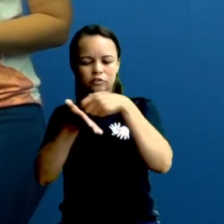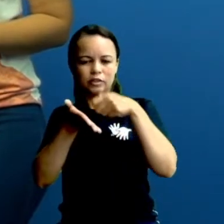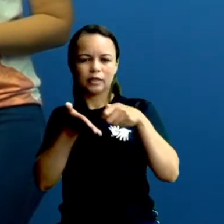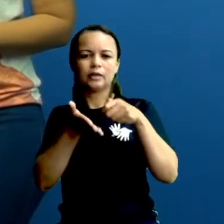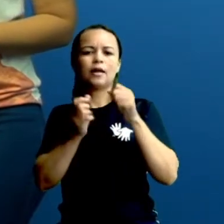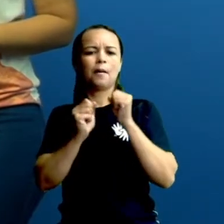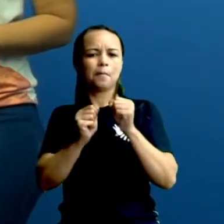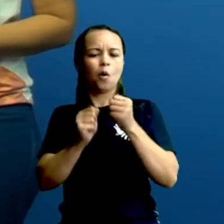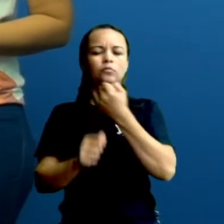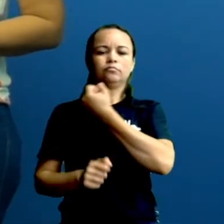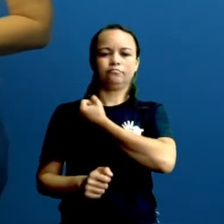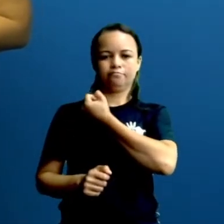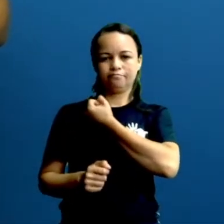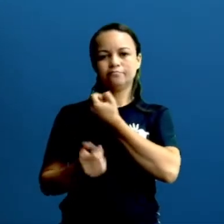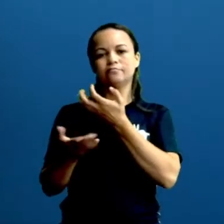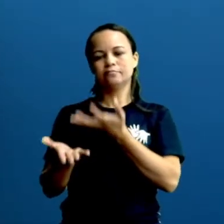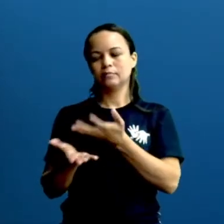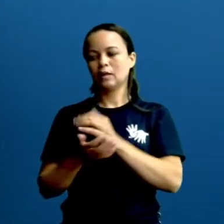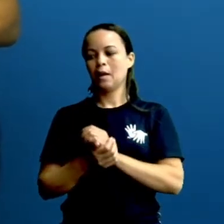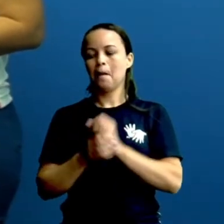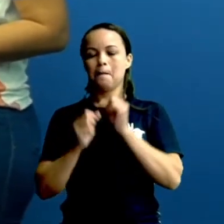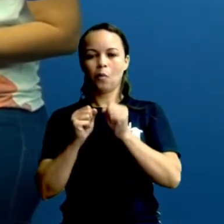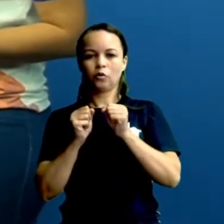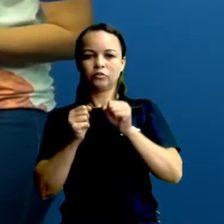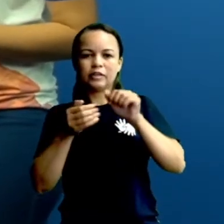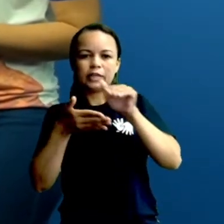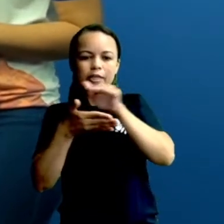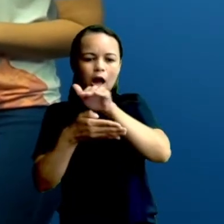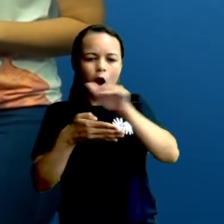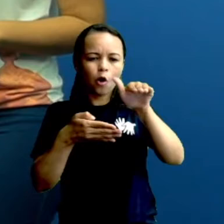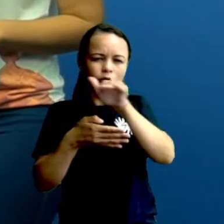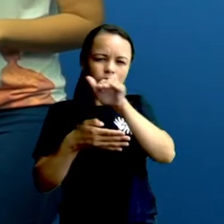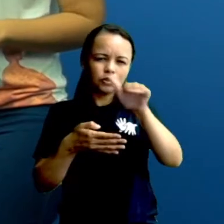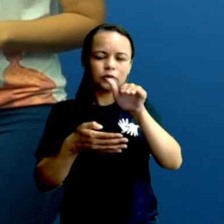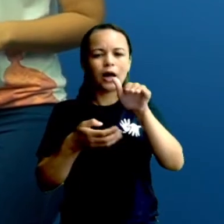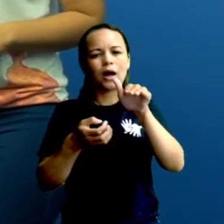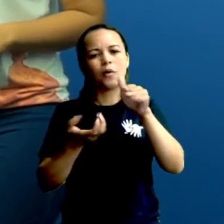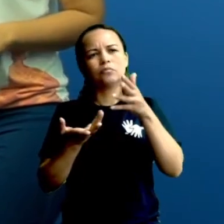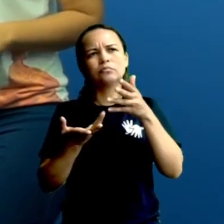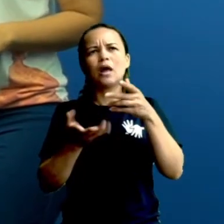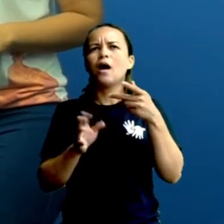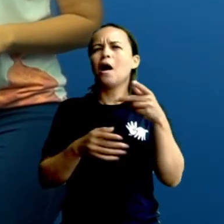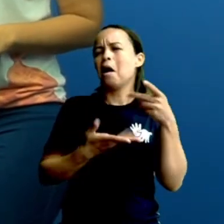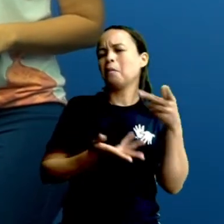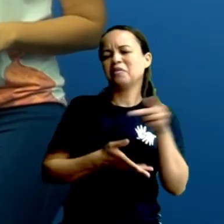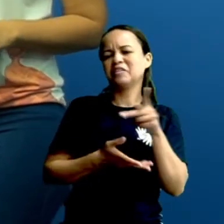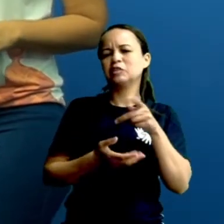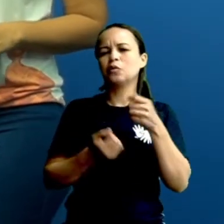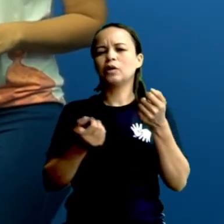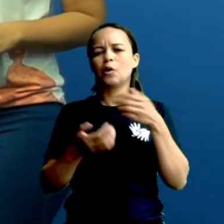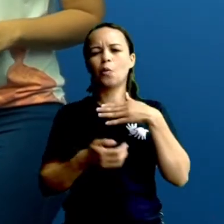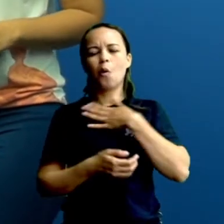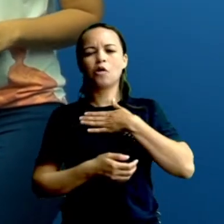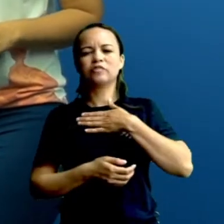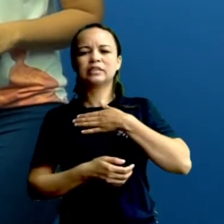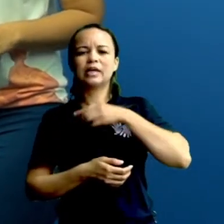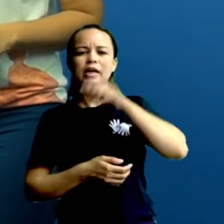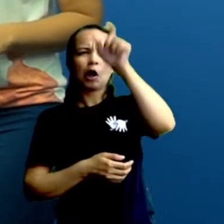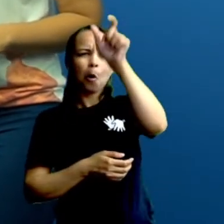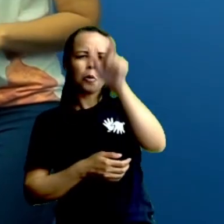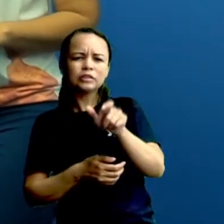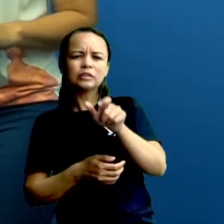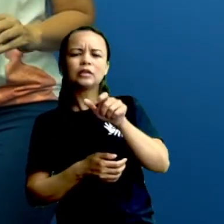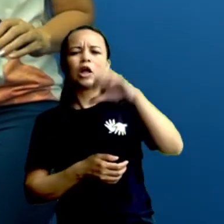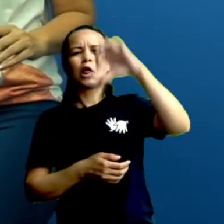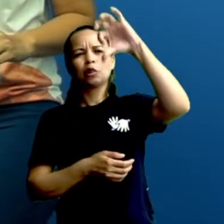problema. Pode fazer na horizontal. Ah, professora, eu gosto de fazer na vertical, botando 9 em cima,